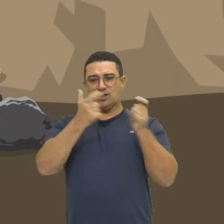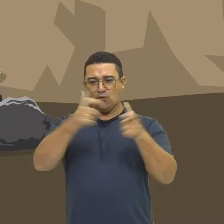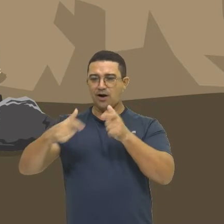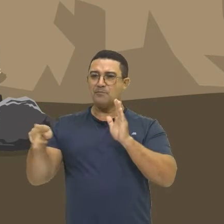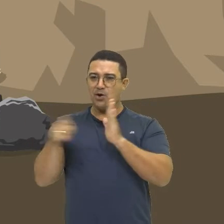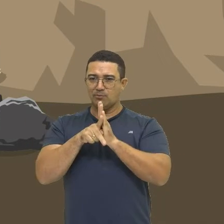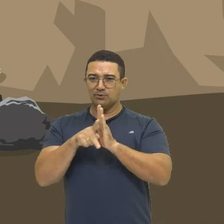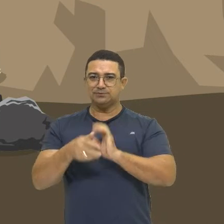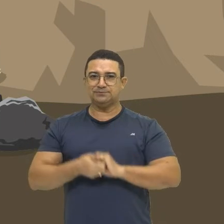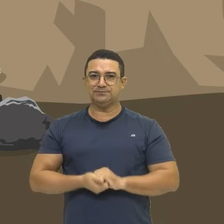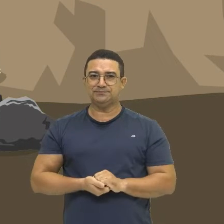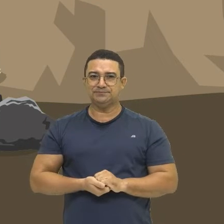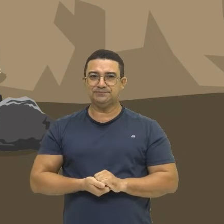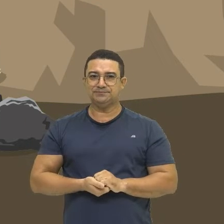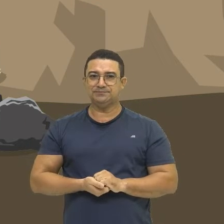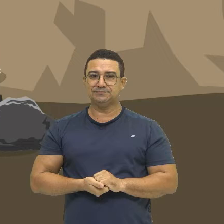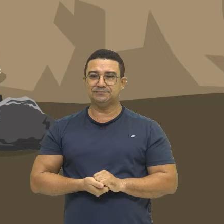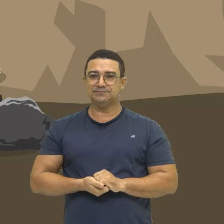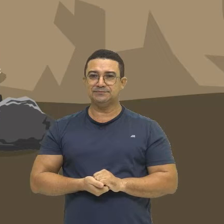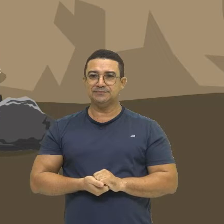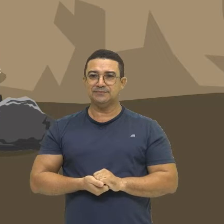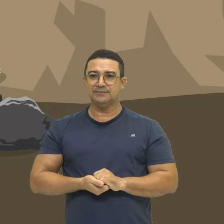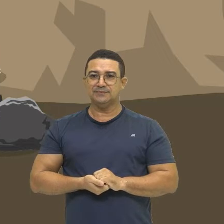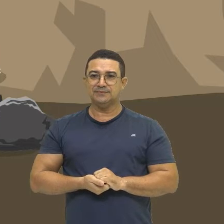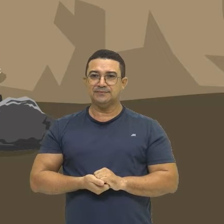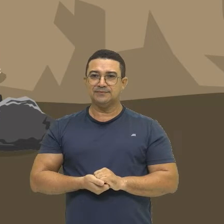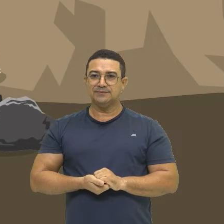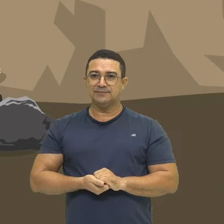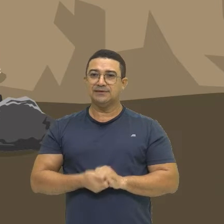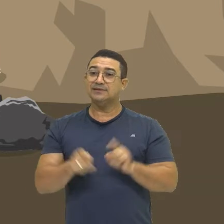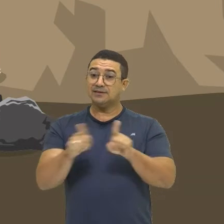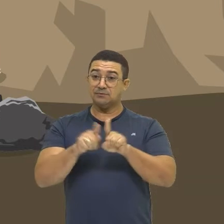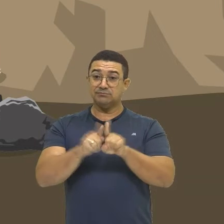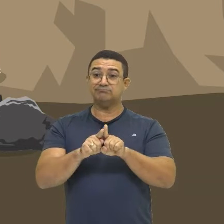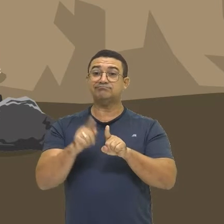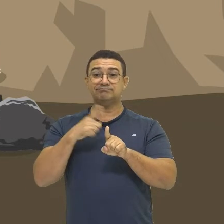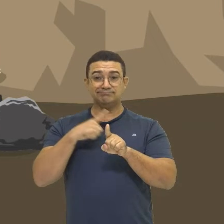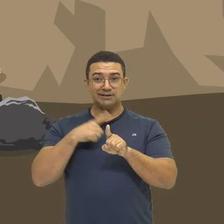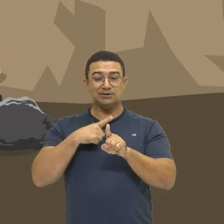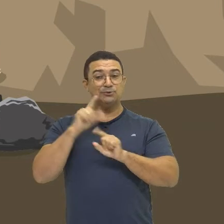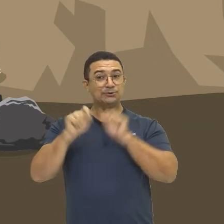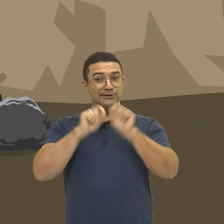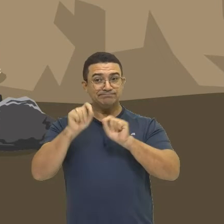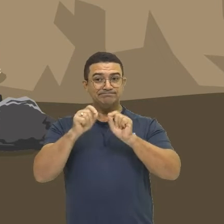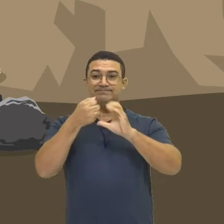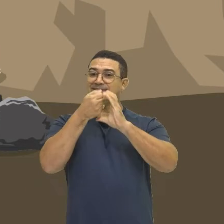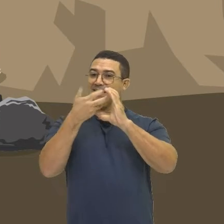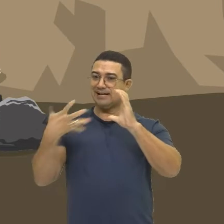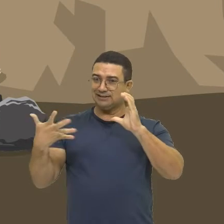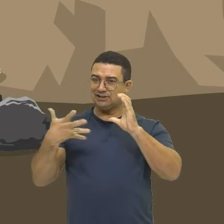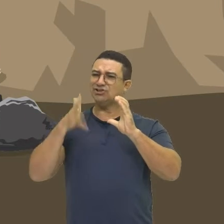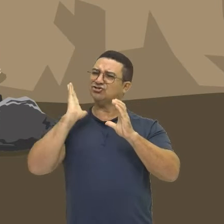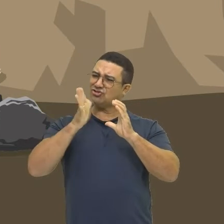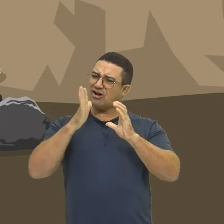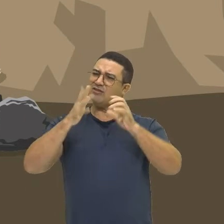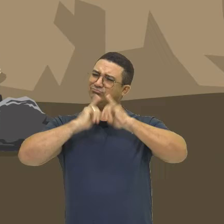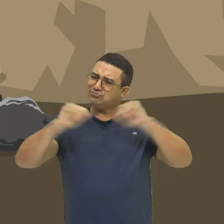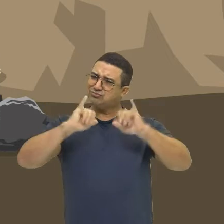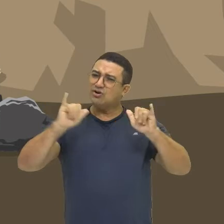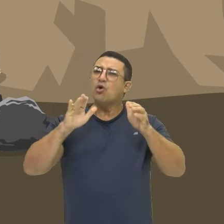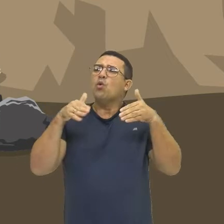continuar. E aí vem o quê? Vem a questão das características que nós falamos durante a nossa aula. Quais são